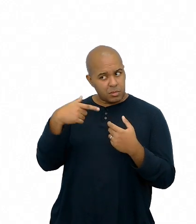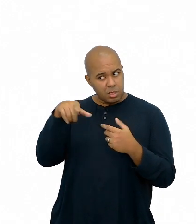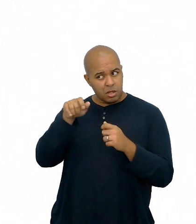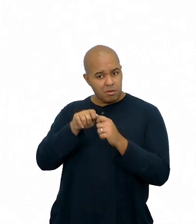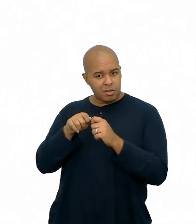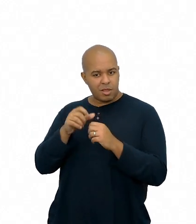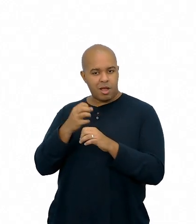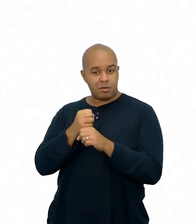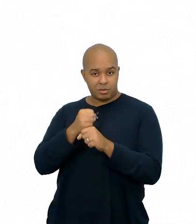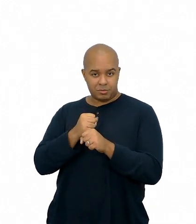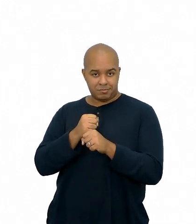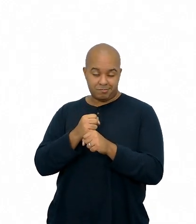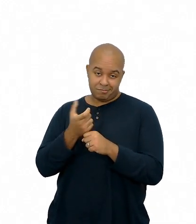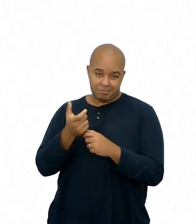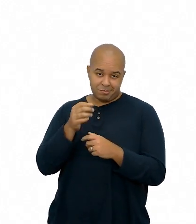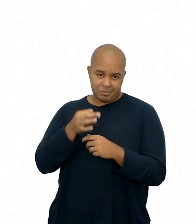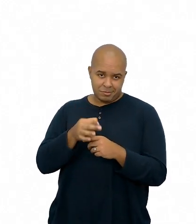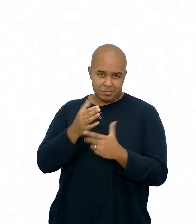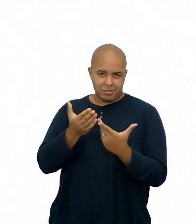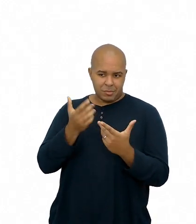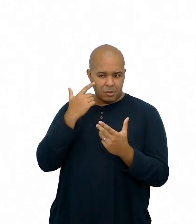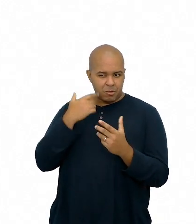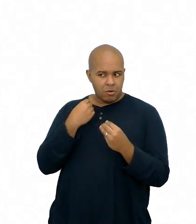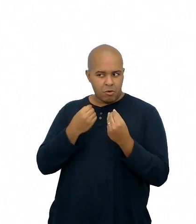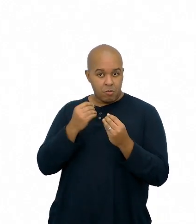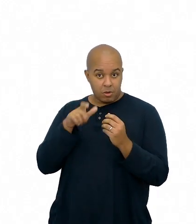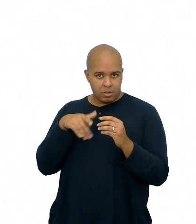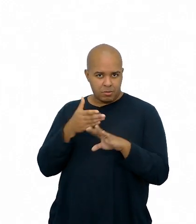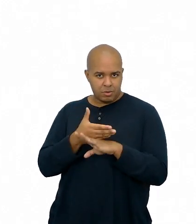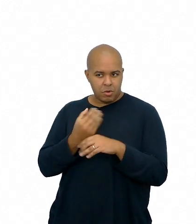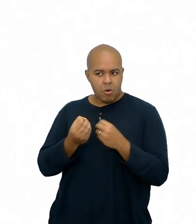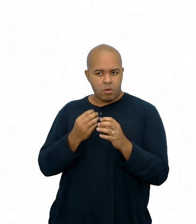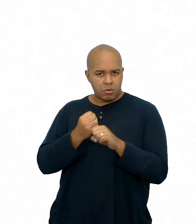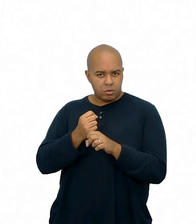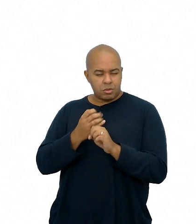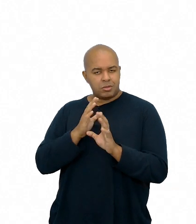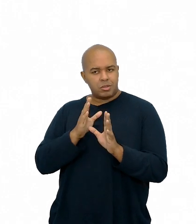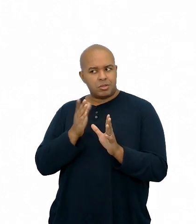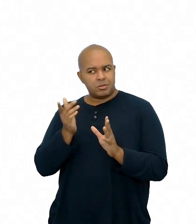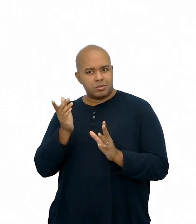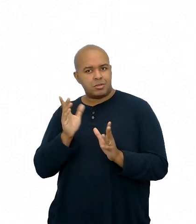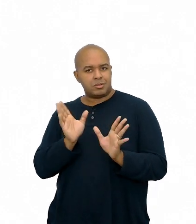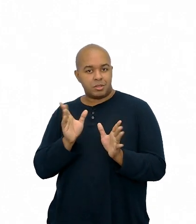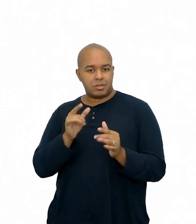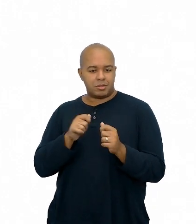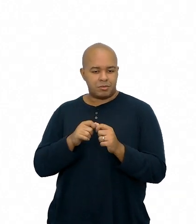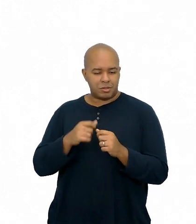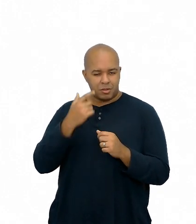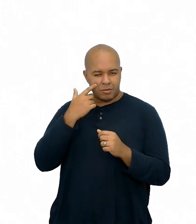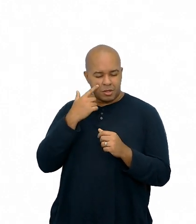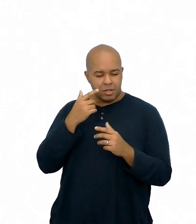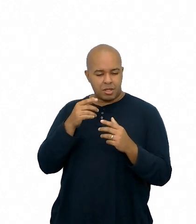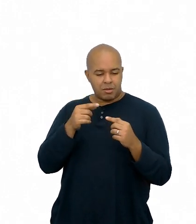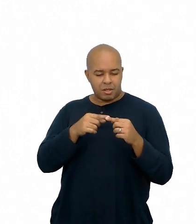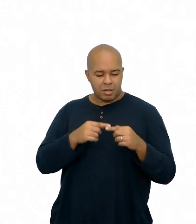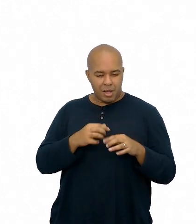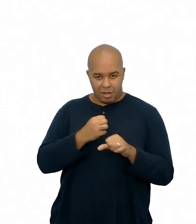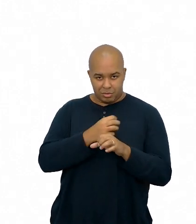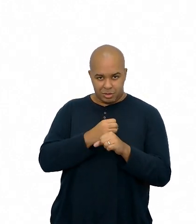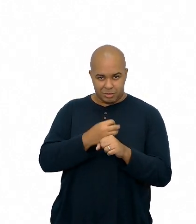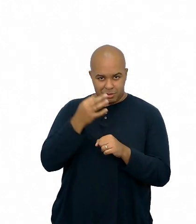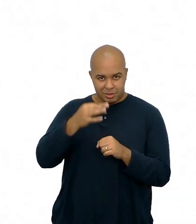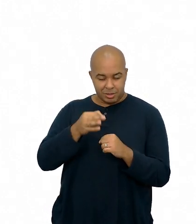aí a contagem, né? Então, observe como eles estão contando, aí já, neste caso, aí nós vamos para a contagem,